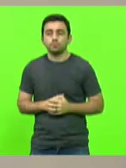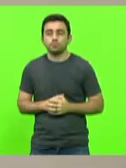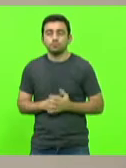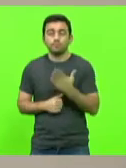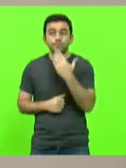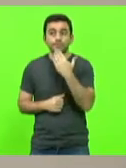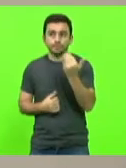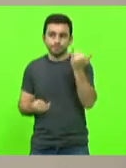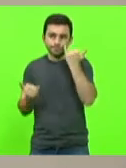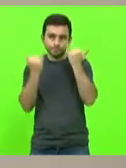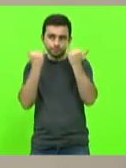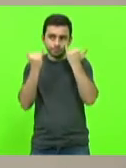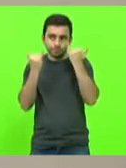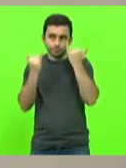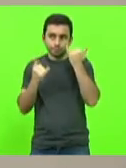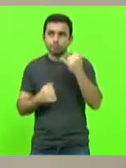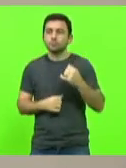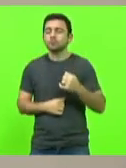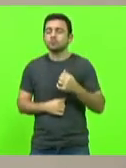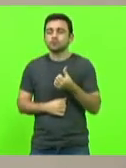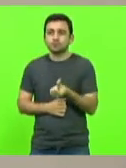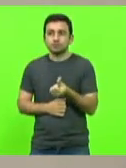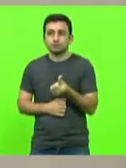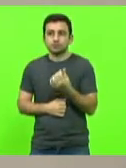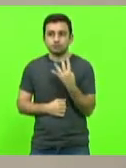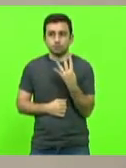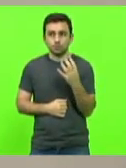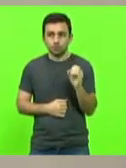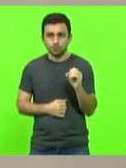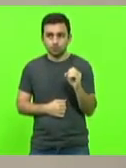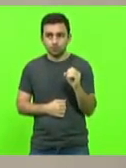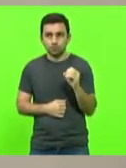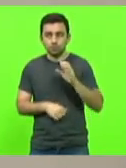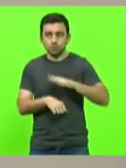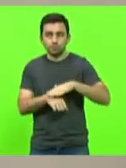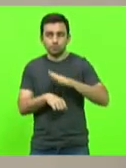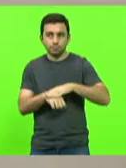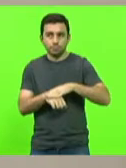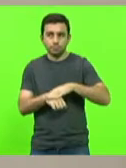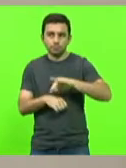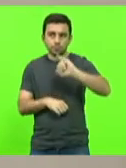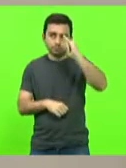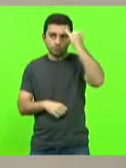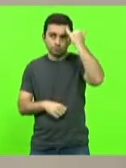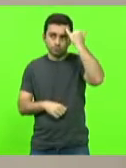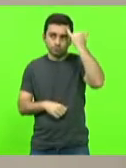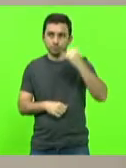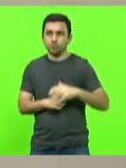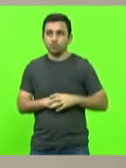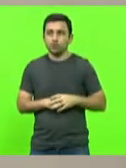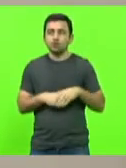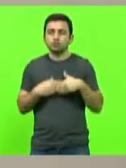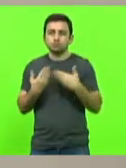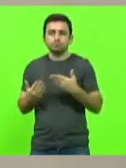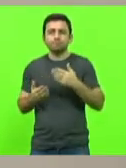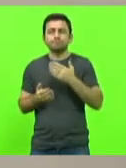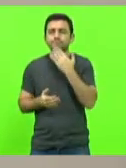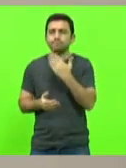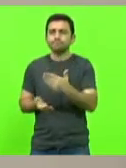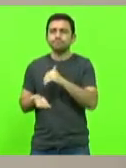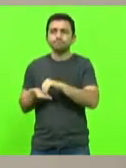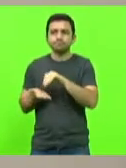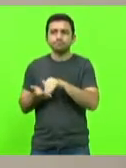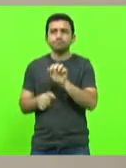Pedidos de informação. Pedido de informação 640, autor deputado Gessé Lopes, solicitando ao secretário de Estado da Segurança